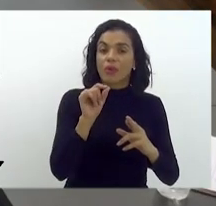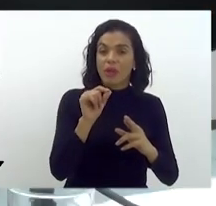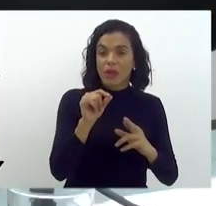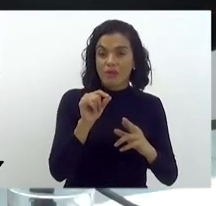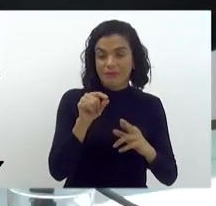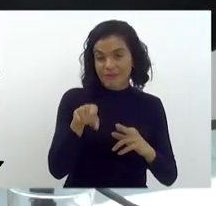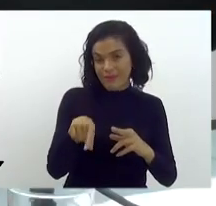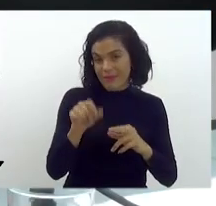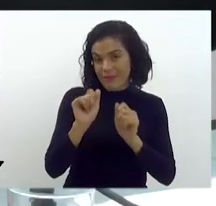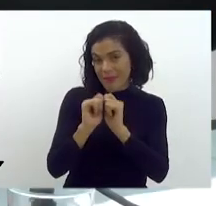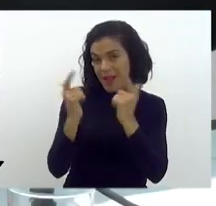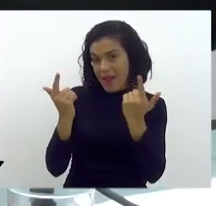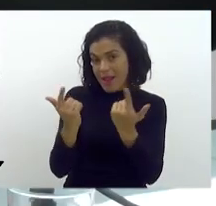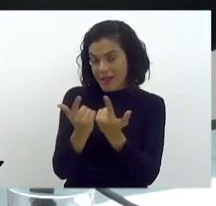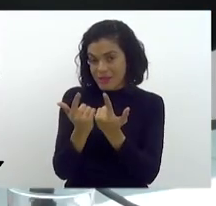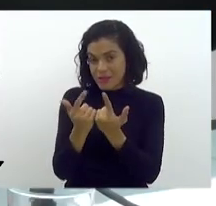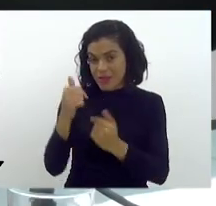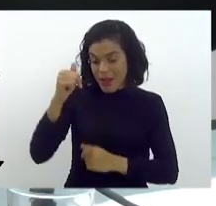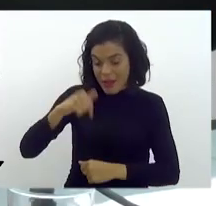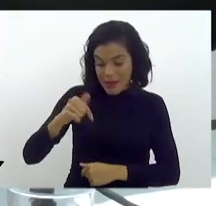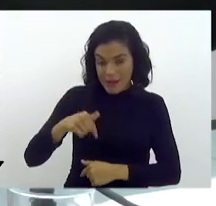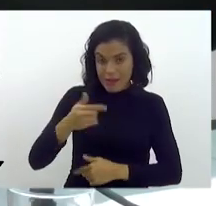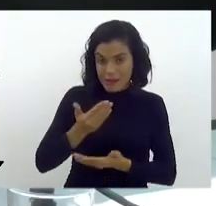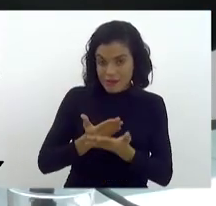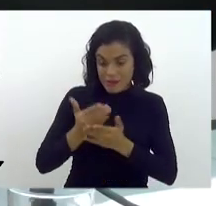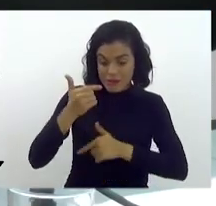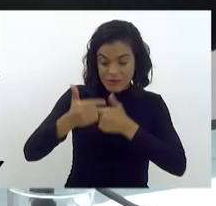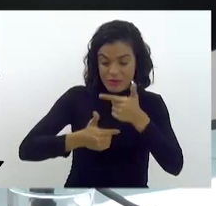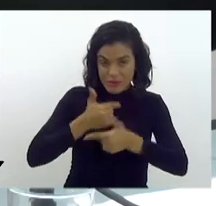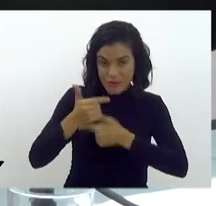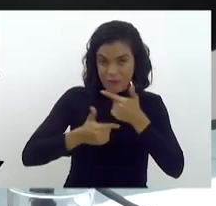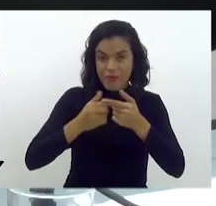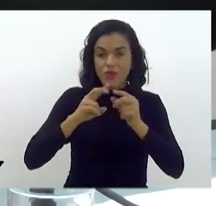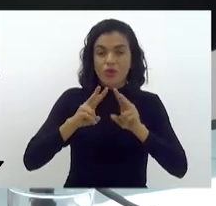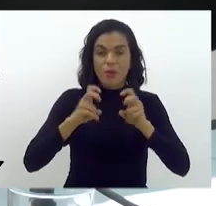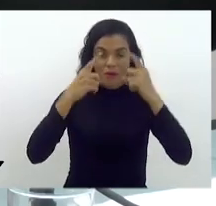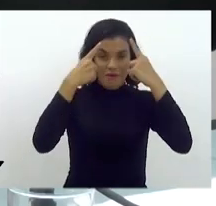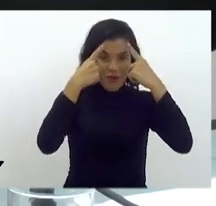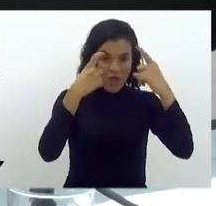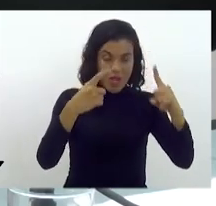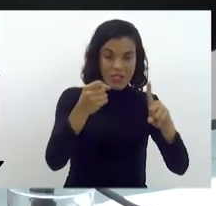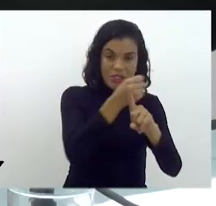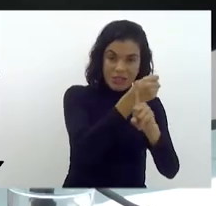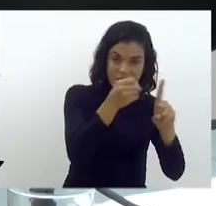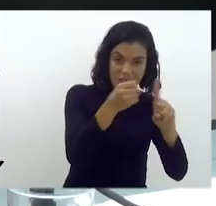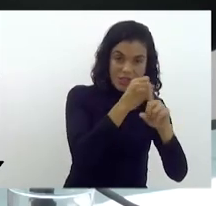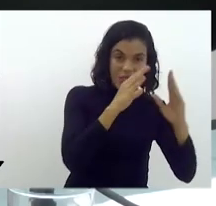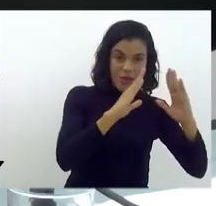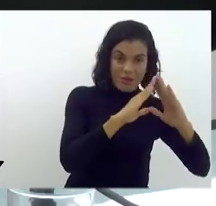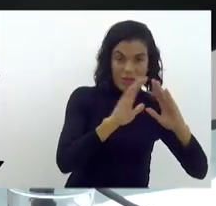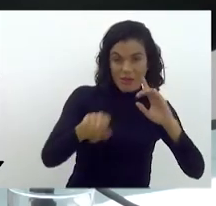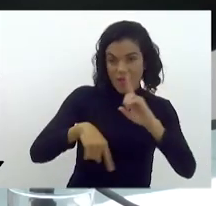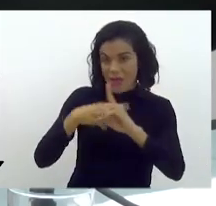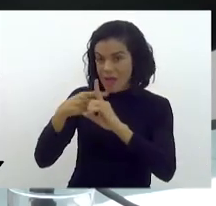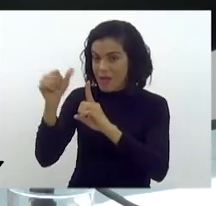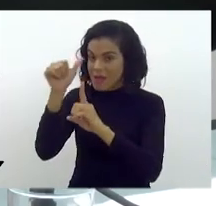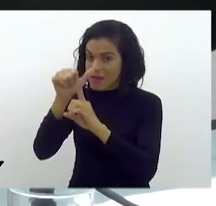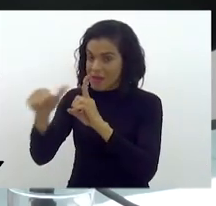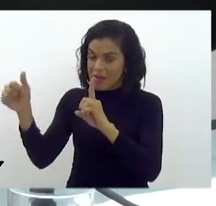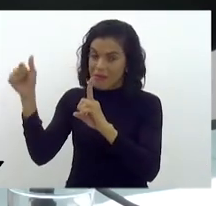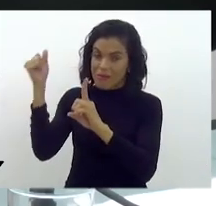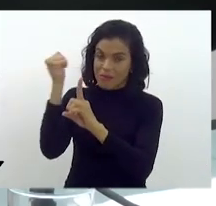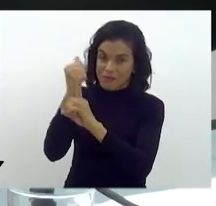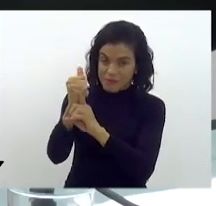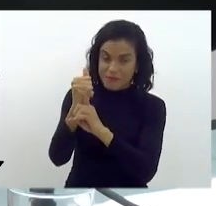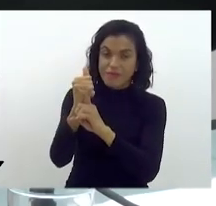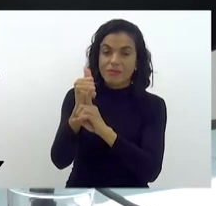casa nós trabalhamos a partir da CPI da violência doméstica e da CPI do feminicídio né e também